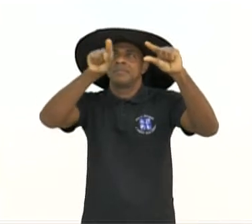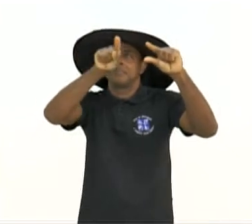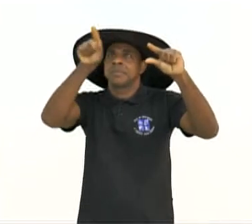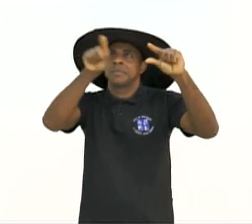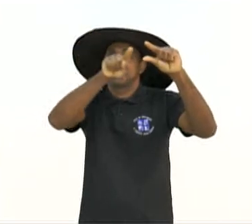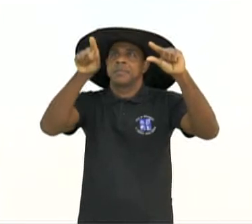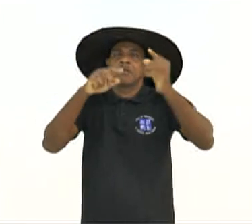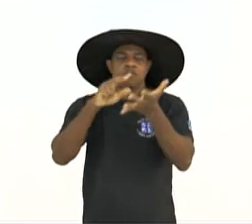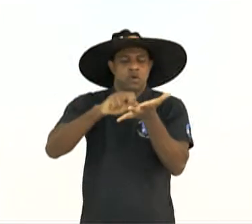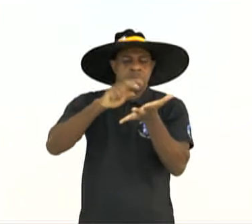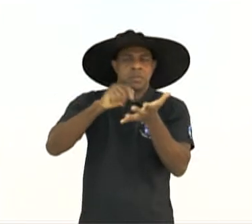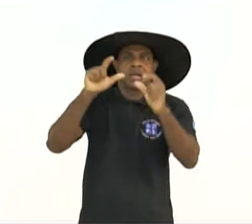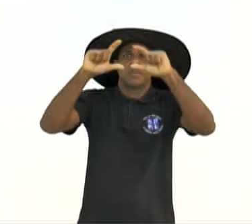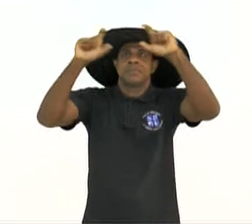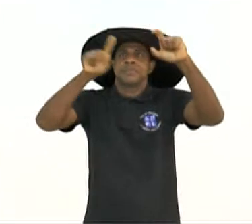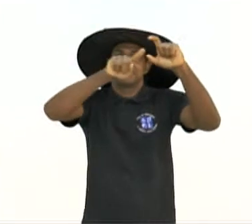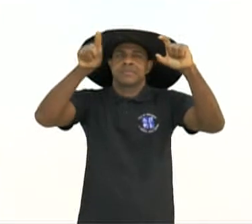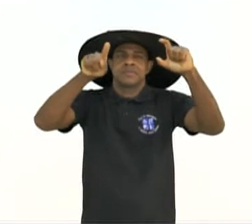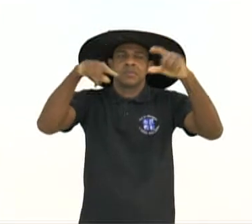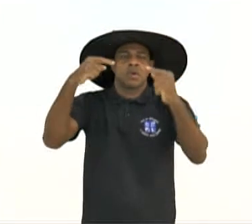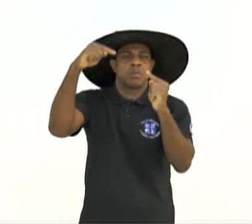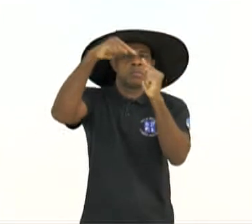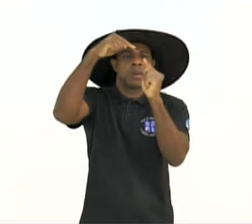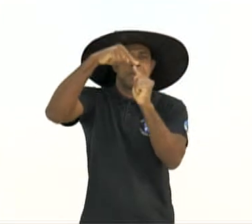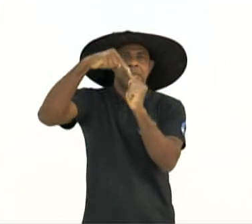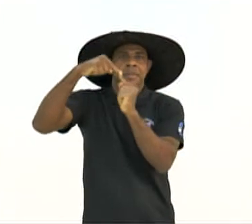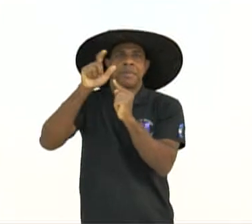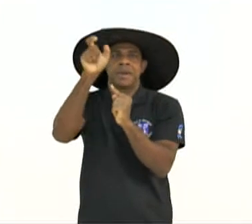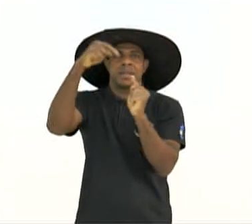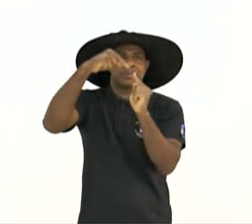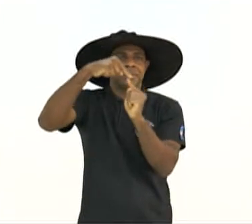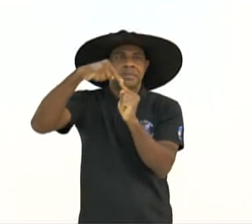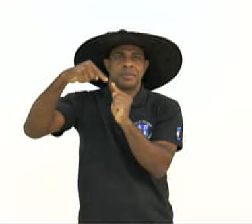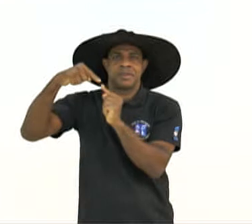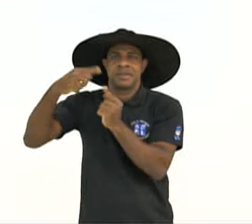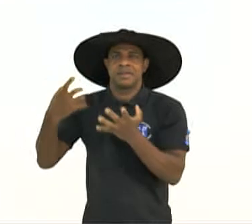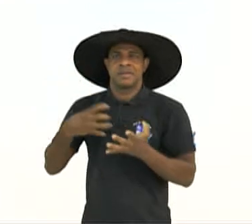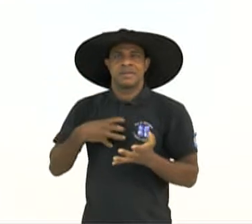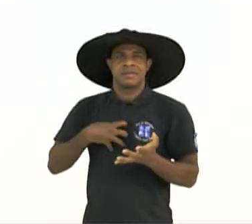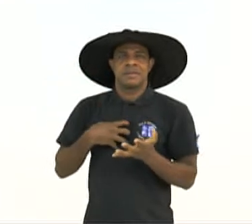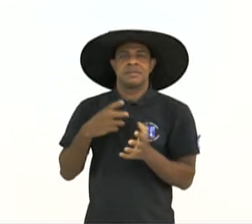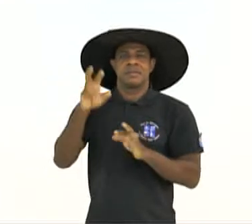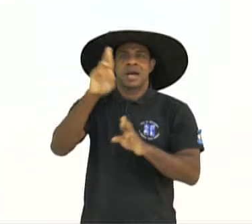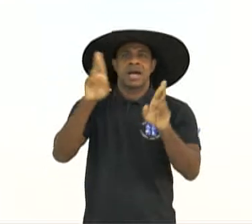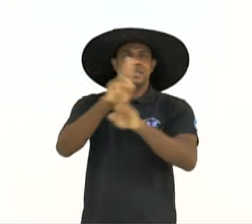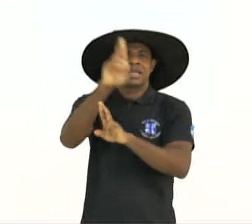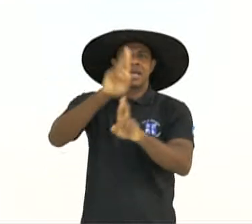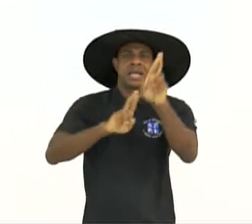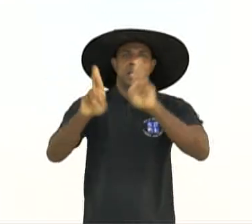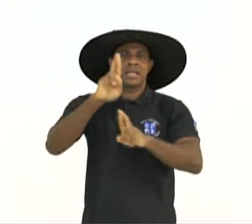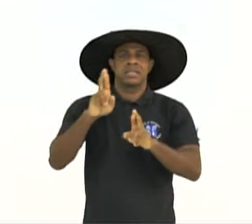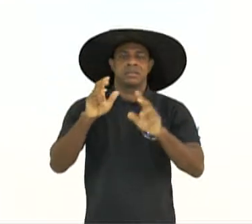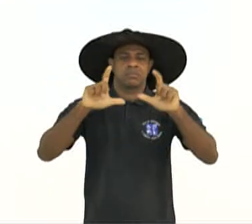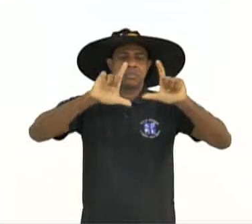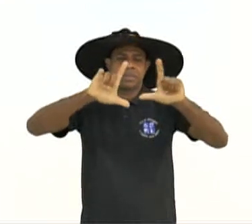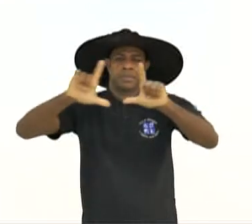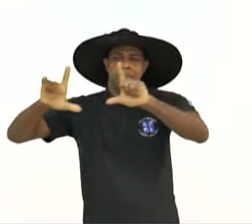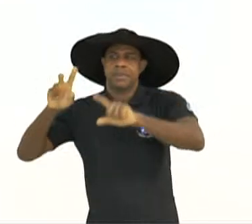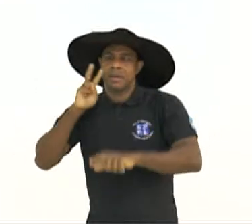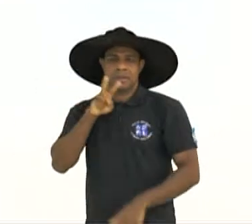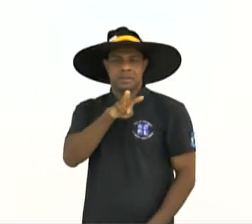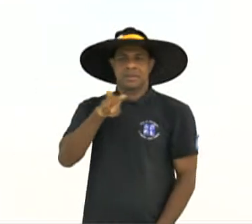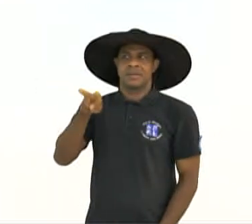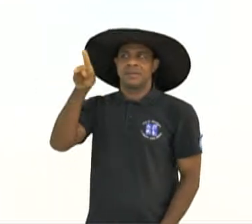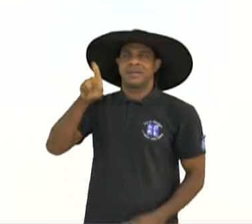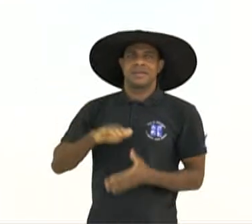com o vocabulário que nós temos aqui, qual dessas palavras faz assimilação com as figuras que nós temos em questão?